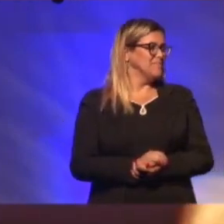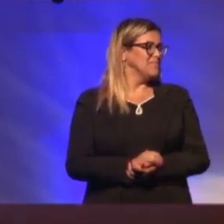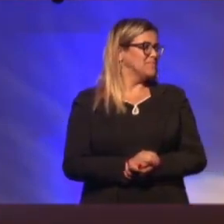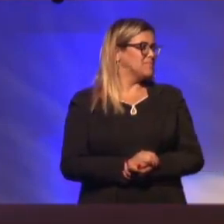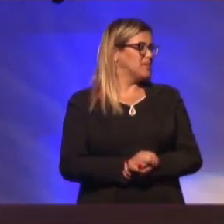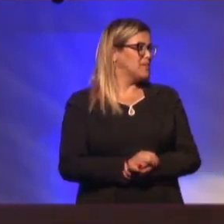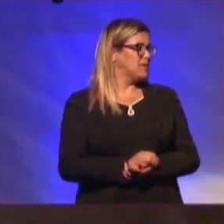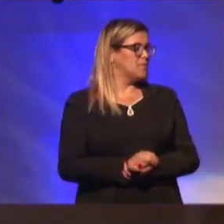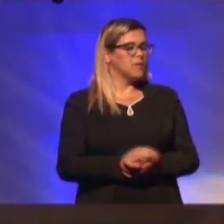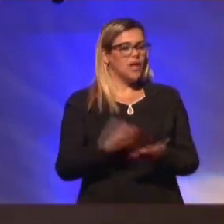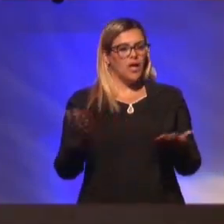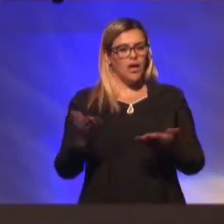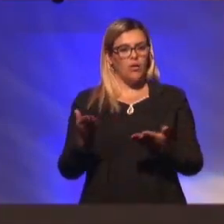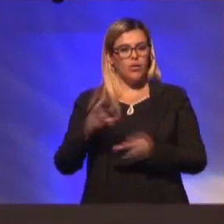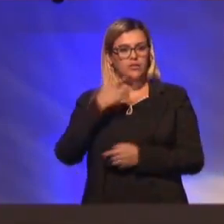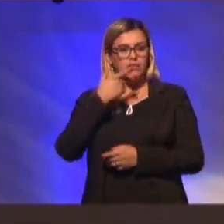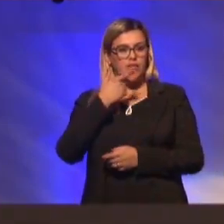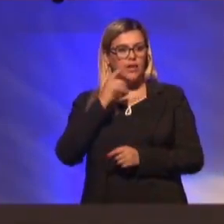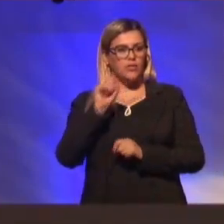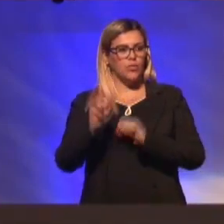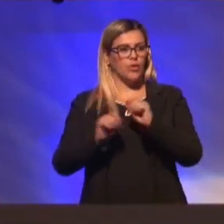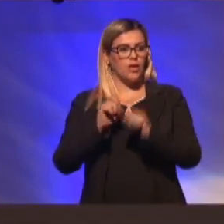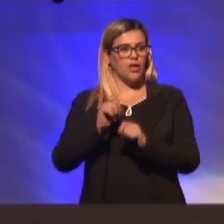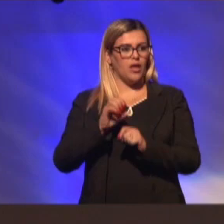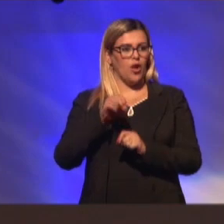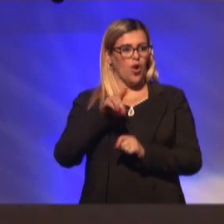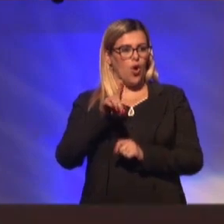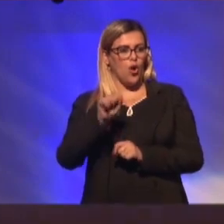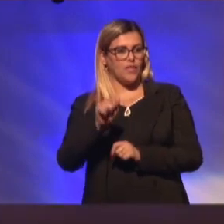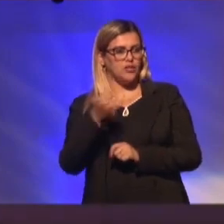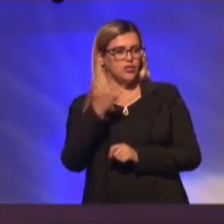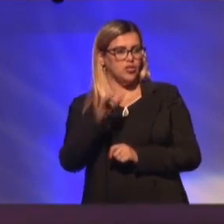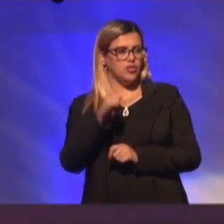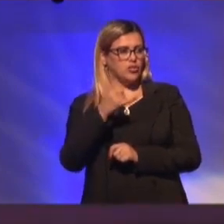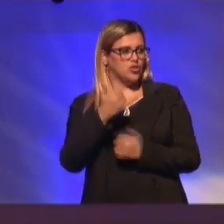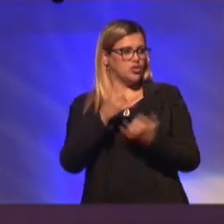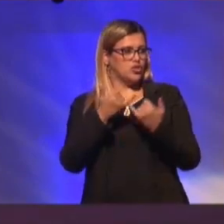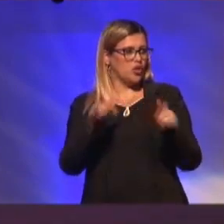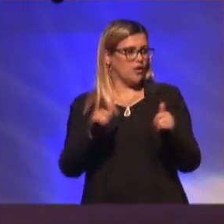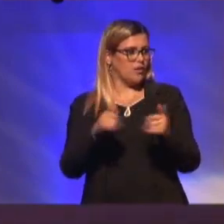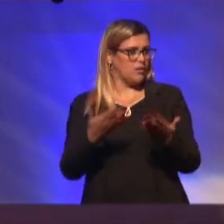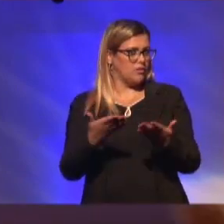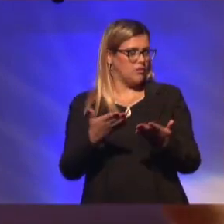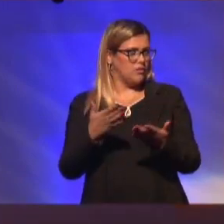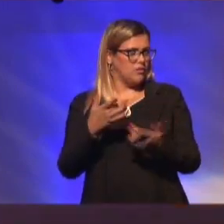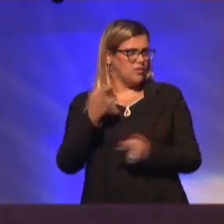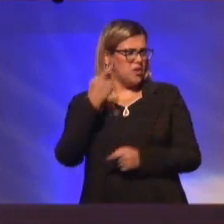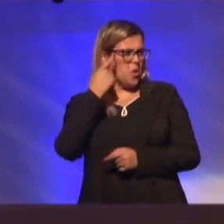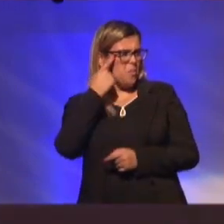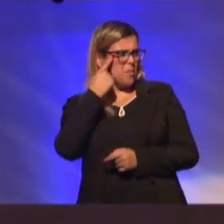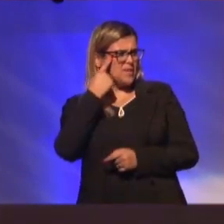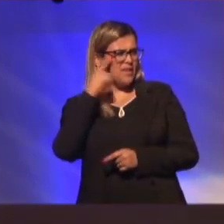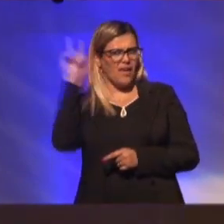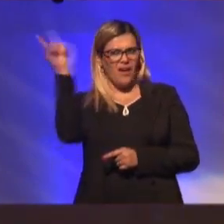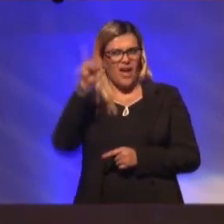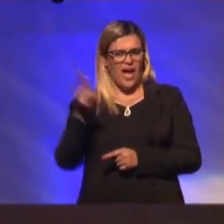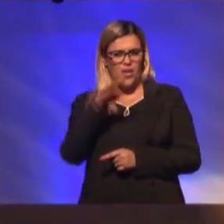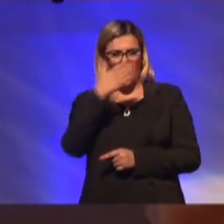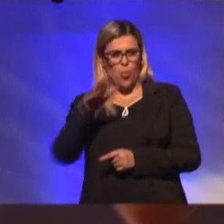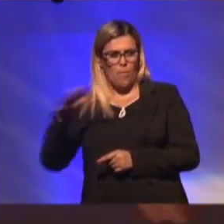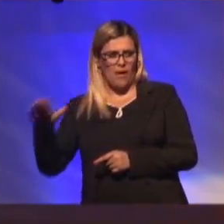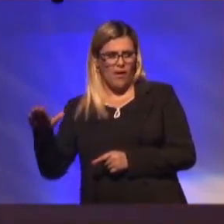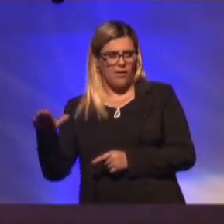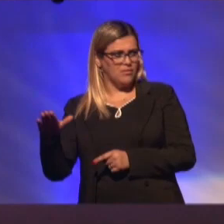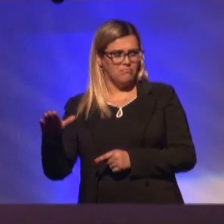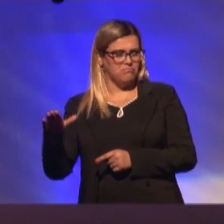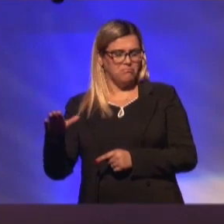Galera, é o seguinte, agora a gente vai falar sobre ondas de choque, né? Eu achei que tinha alguma coisa a ver com raio que cai no mar e tudo mais,